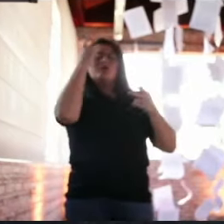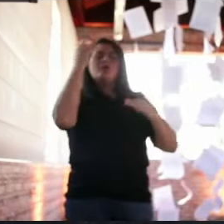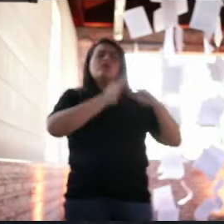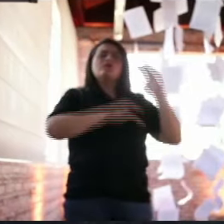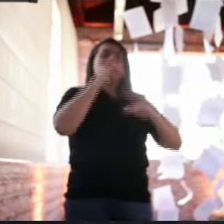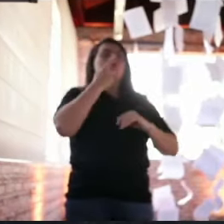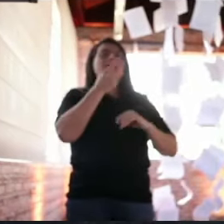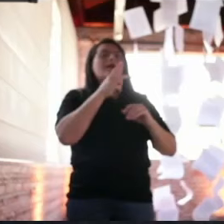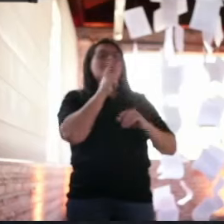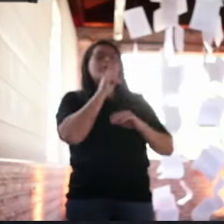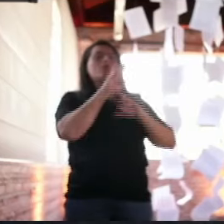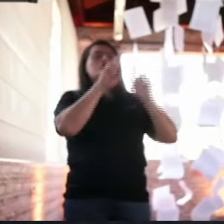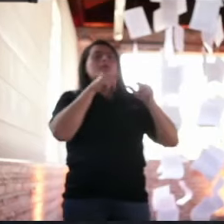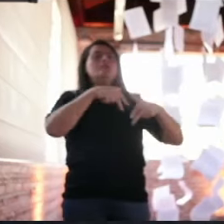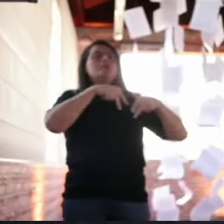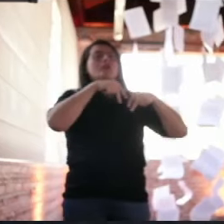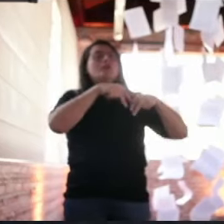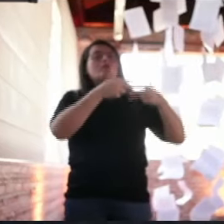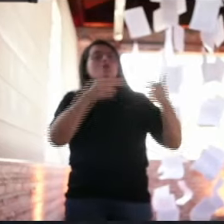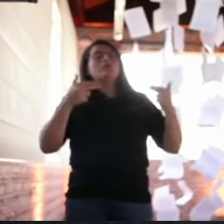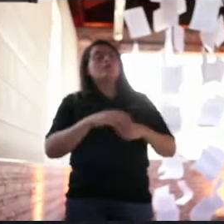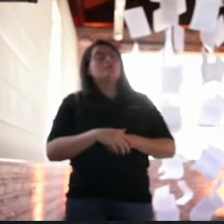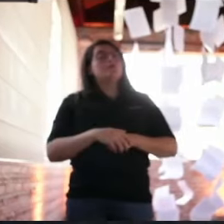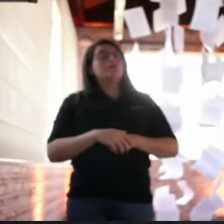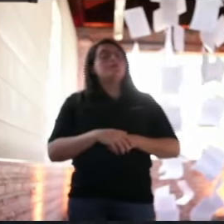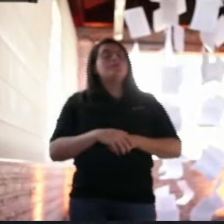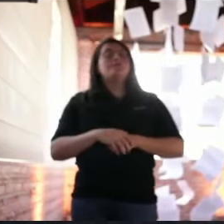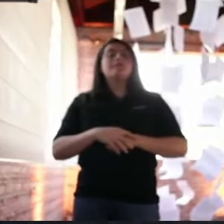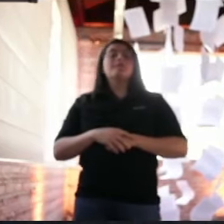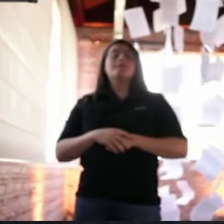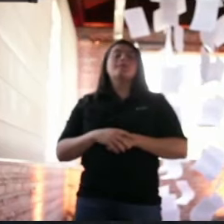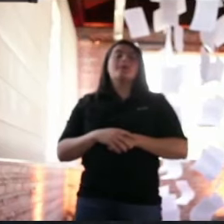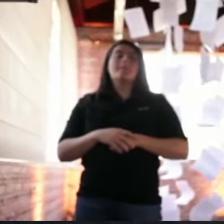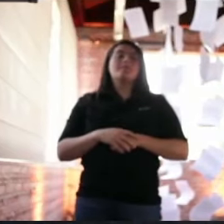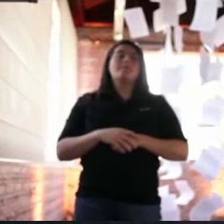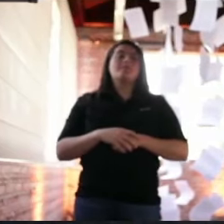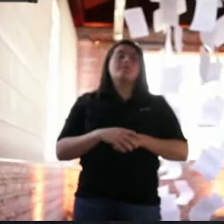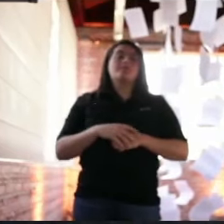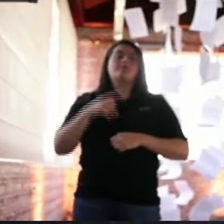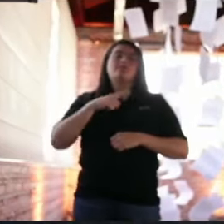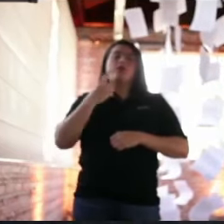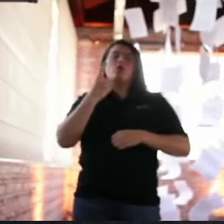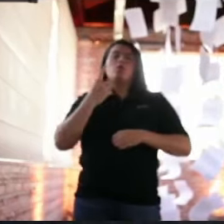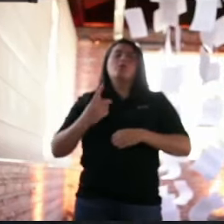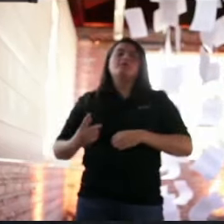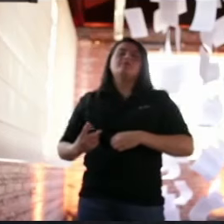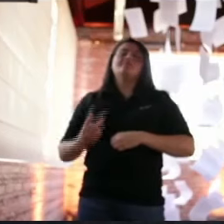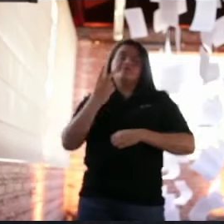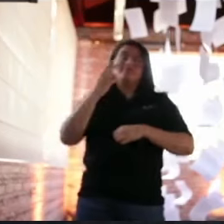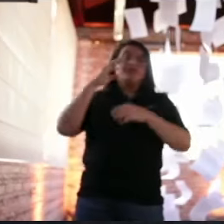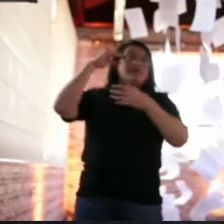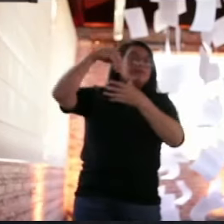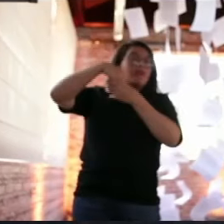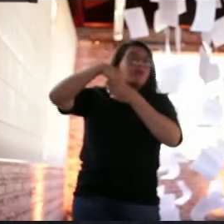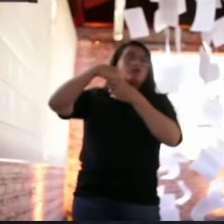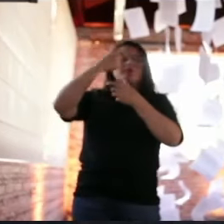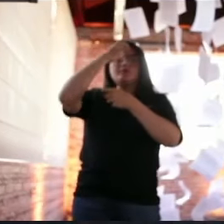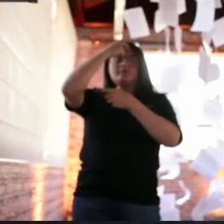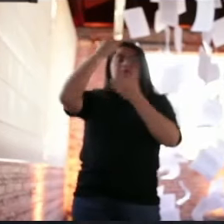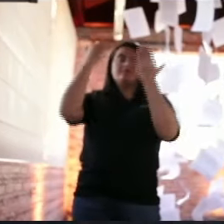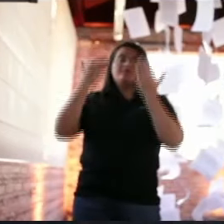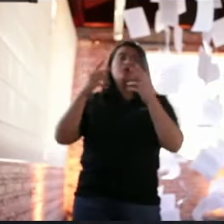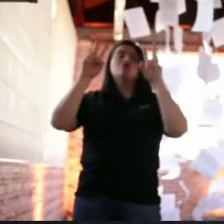não falar sobre gênero Olha eu tenho uma racha importante na psicanálise em relação às questões de